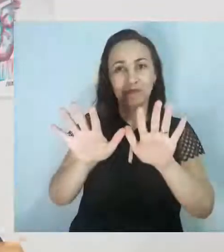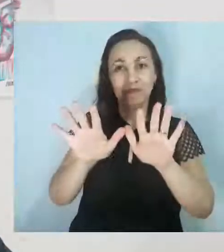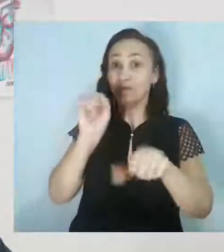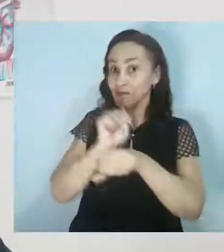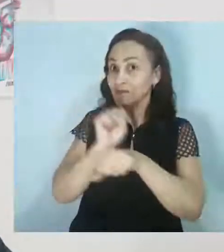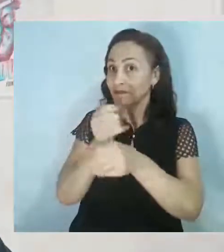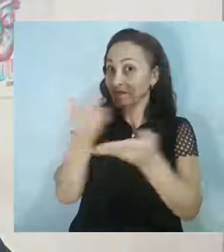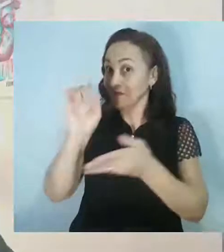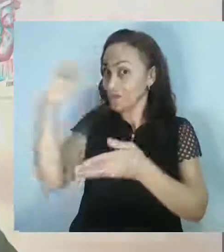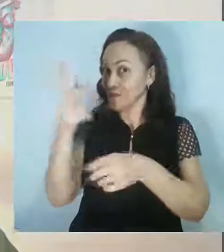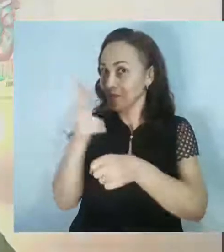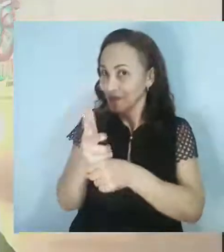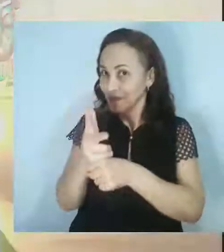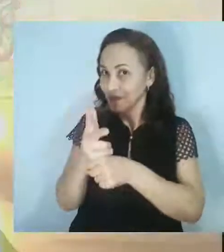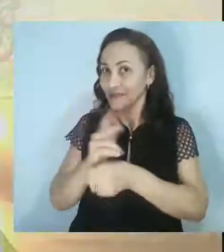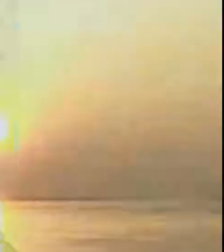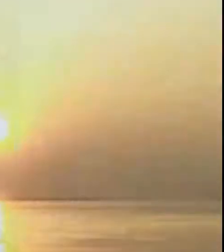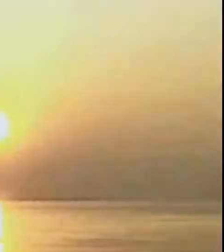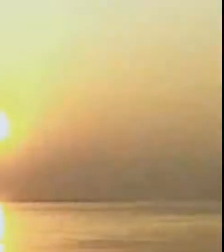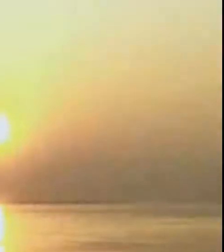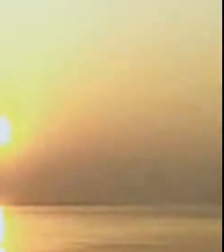Espero você no próximo vídeo.